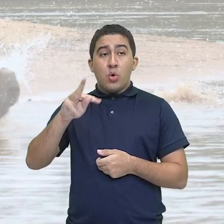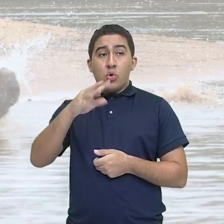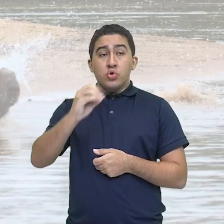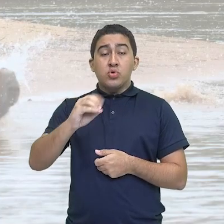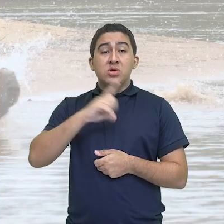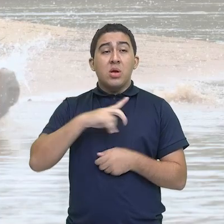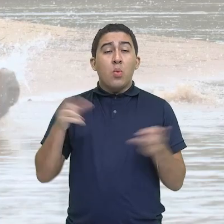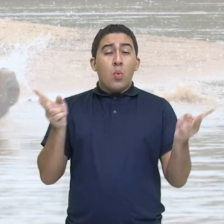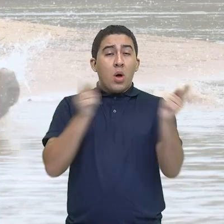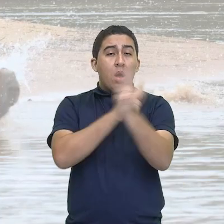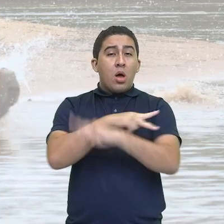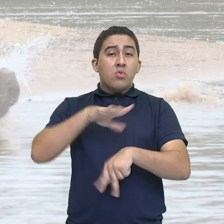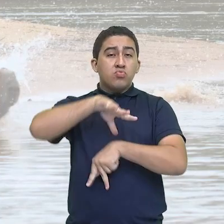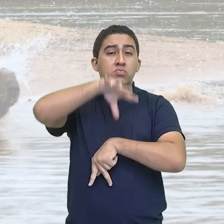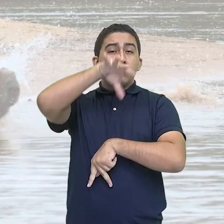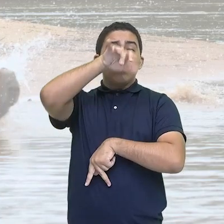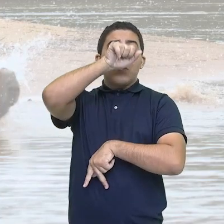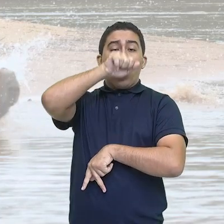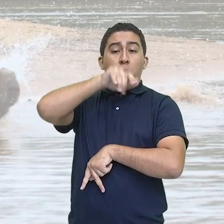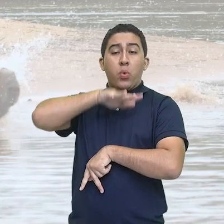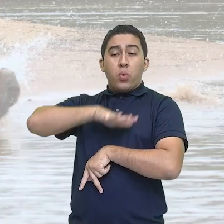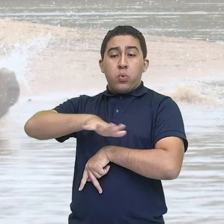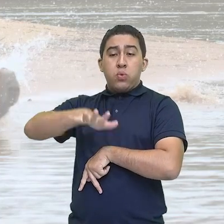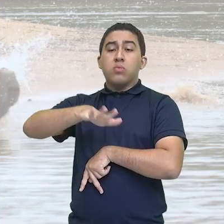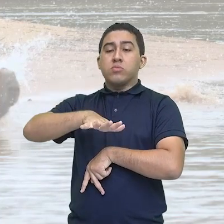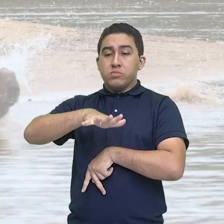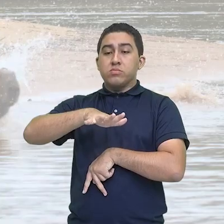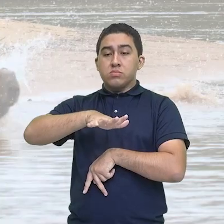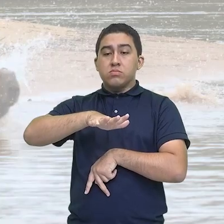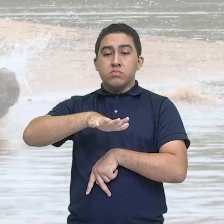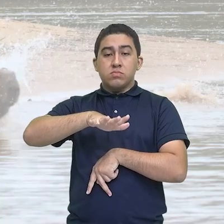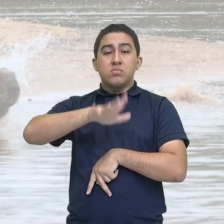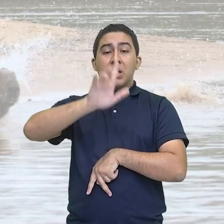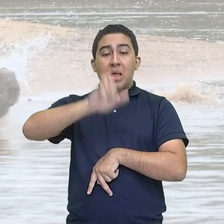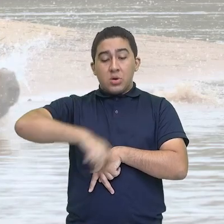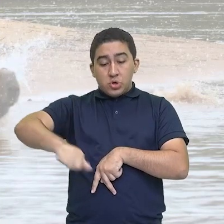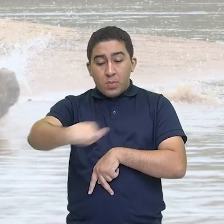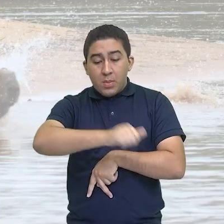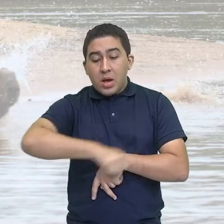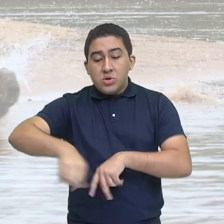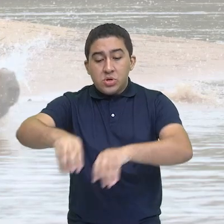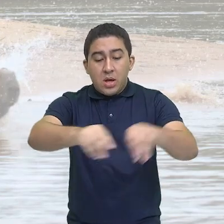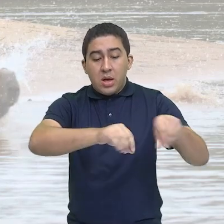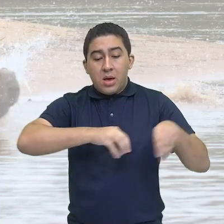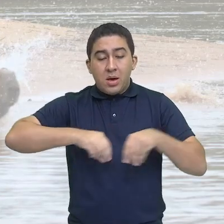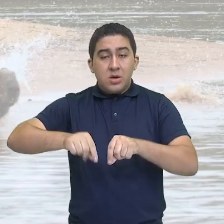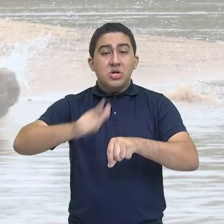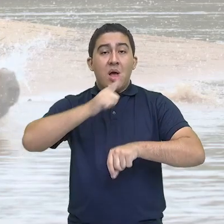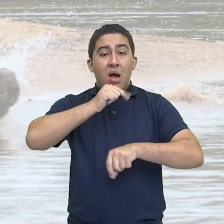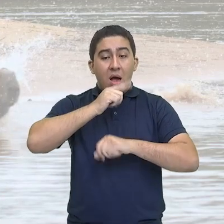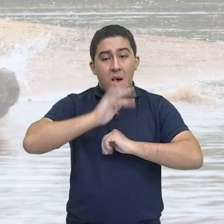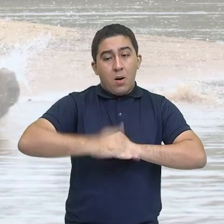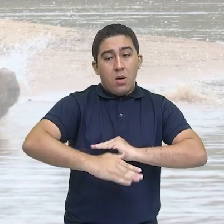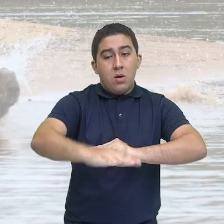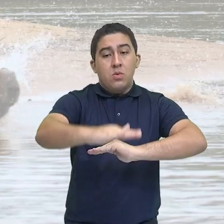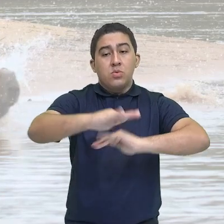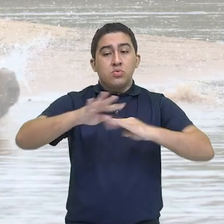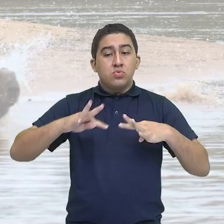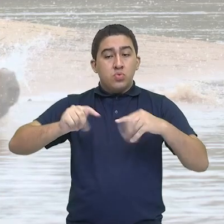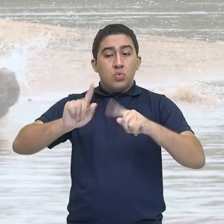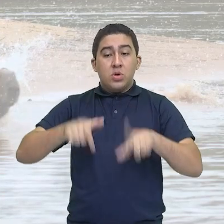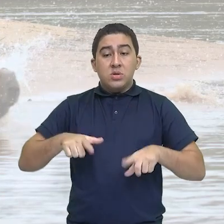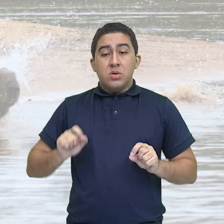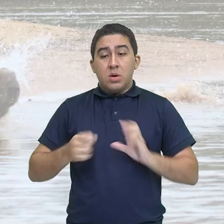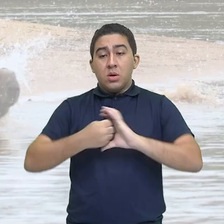limpo e saudável que eu estou respirando aqui nessa praia, não é? Tem o ambiente terrestre, tem a água, todos esses